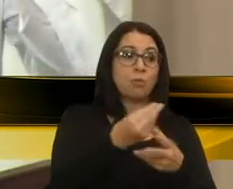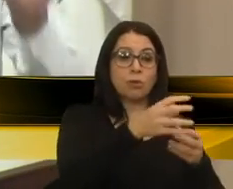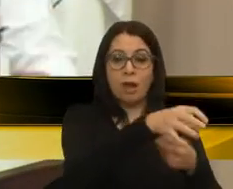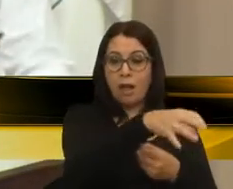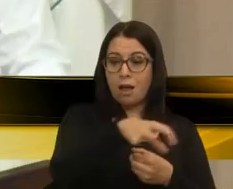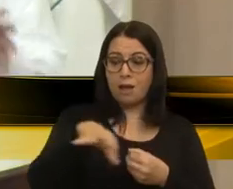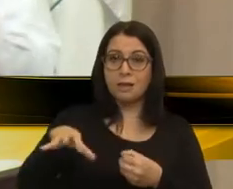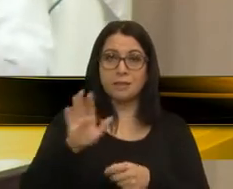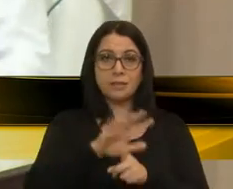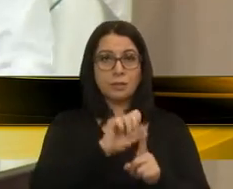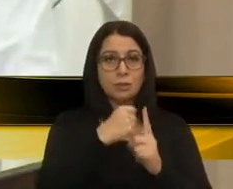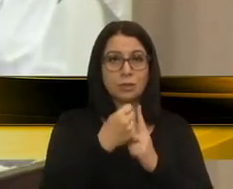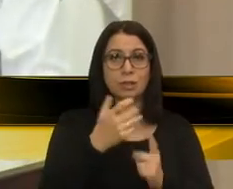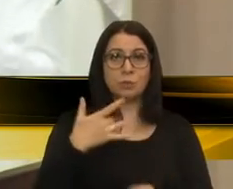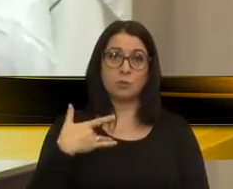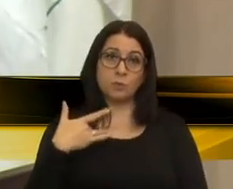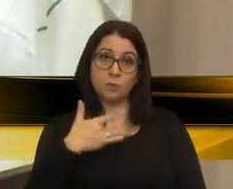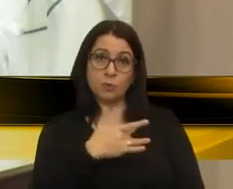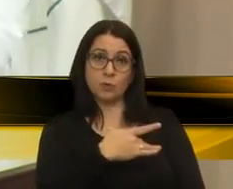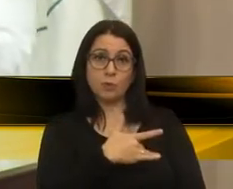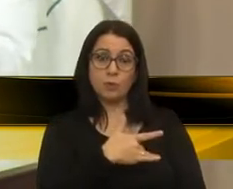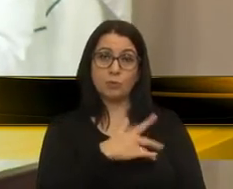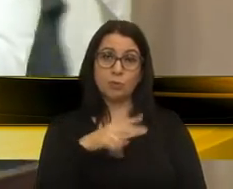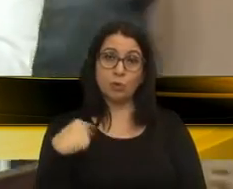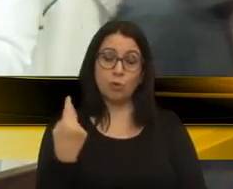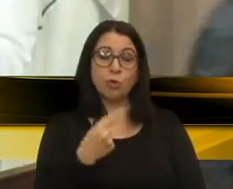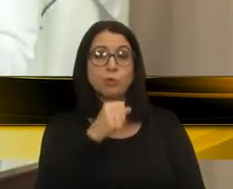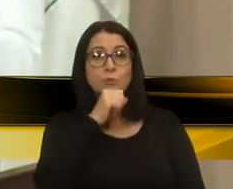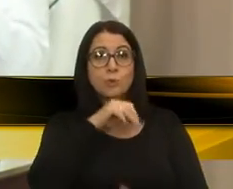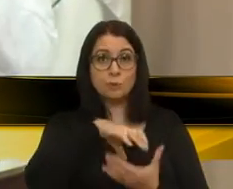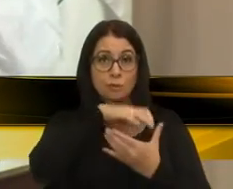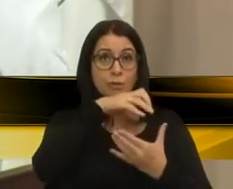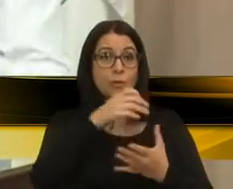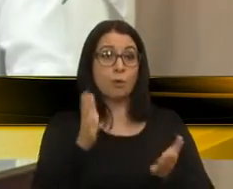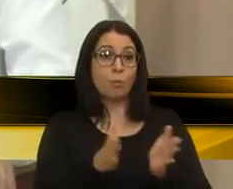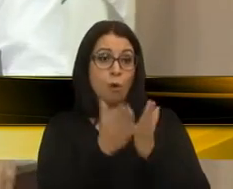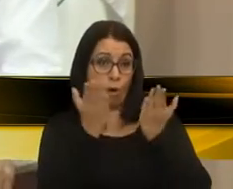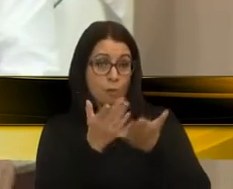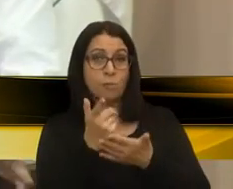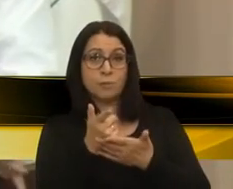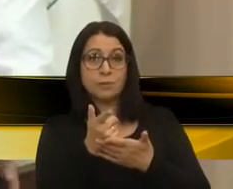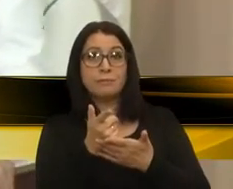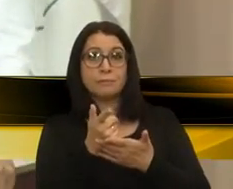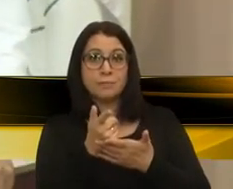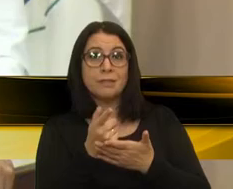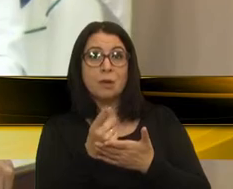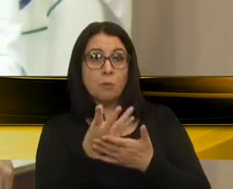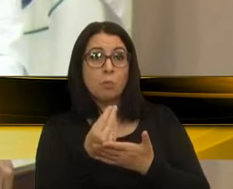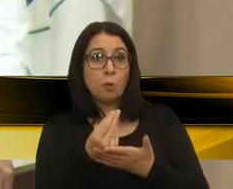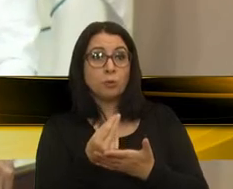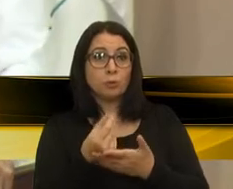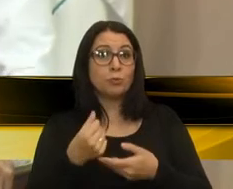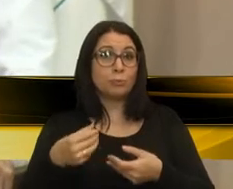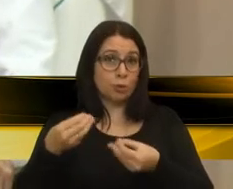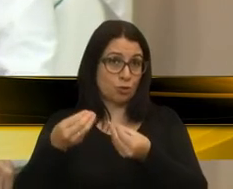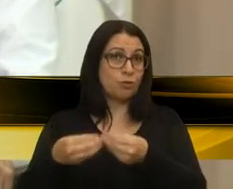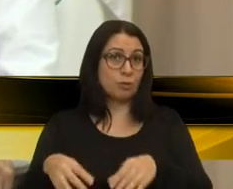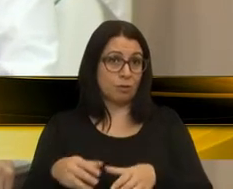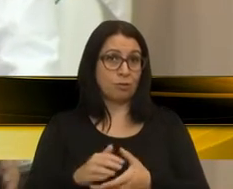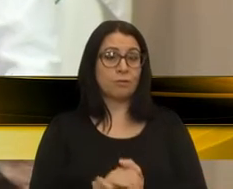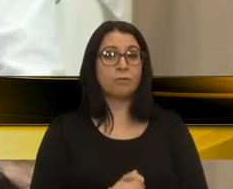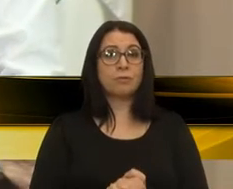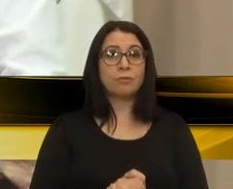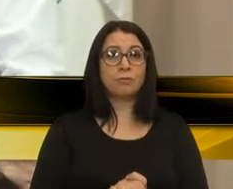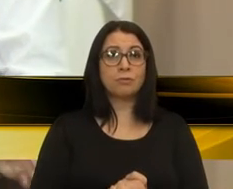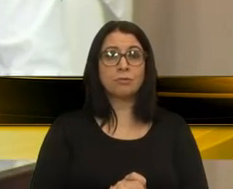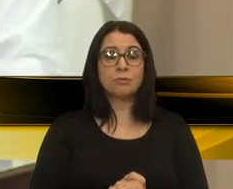na assistência social, na saúde, porque os nossos idosos e nossos pobres vão ser bastante castigados.